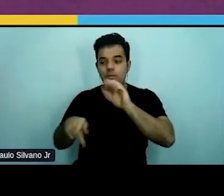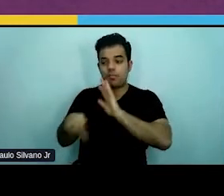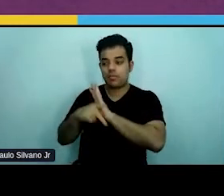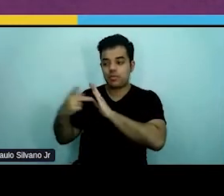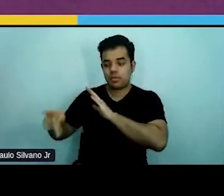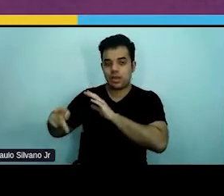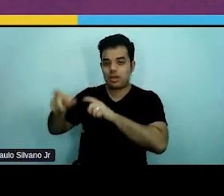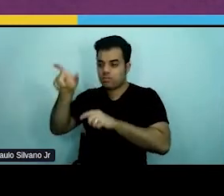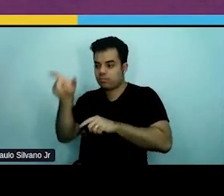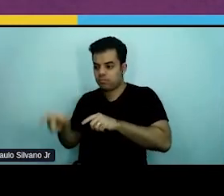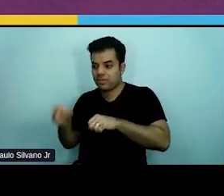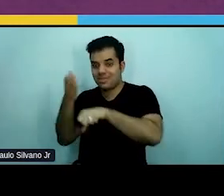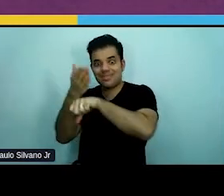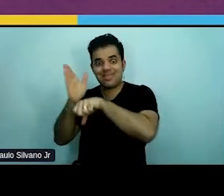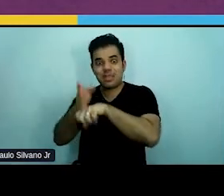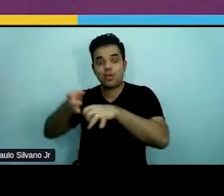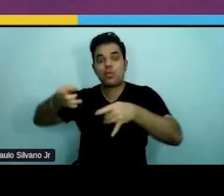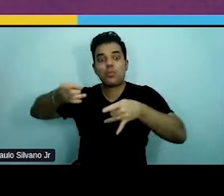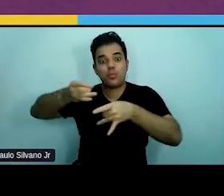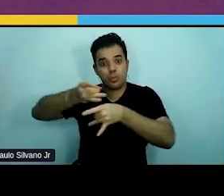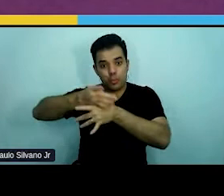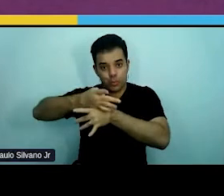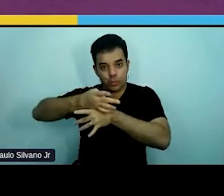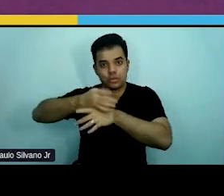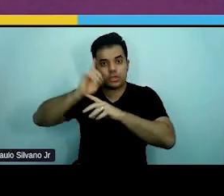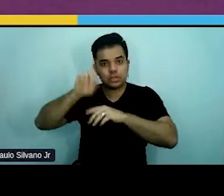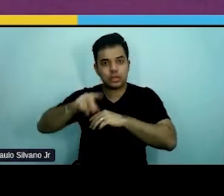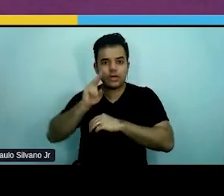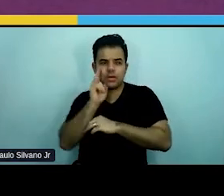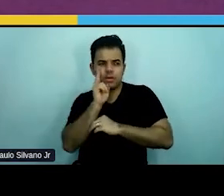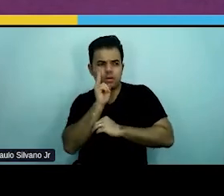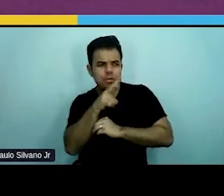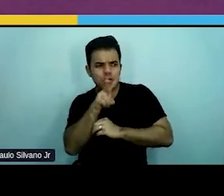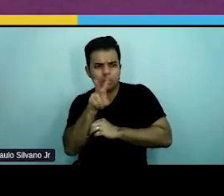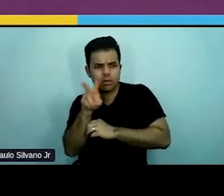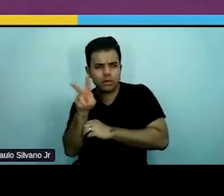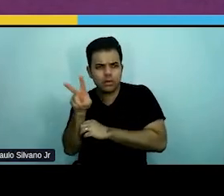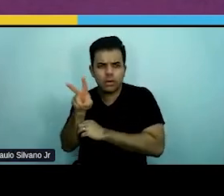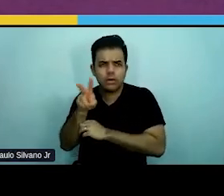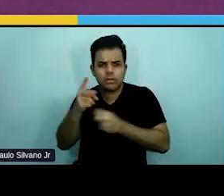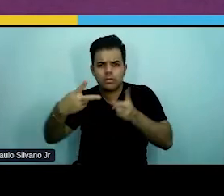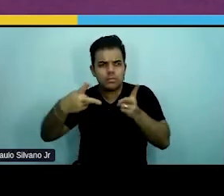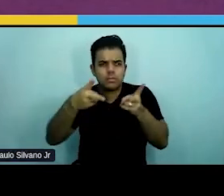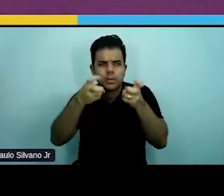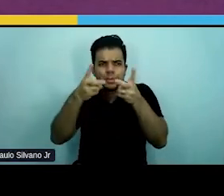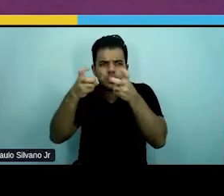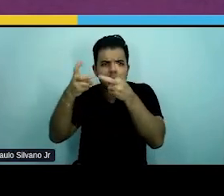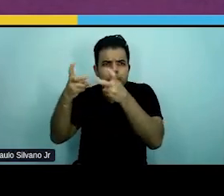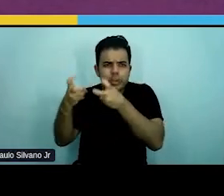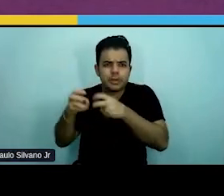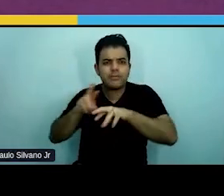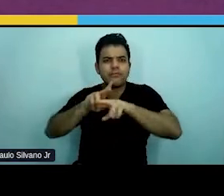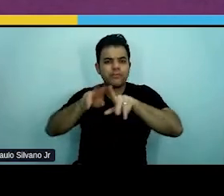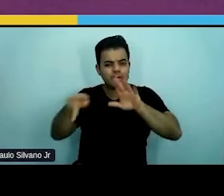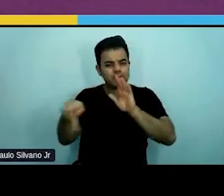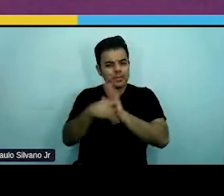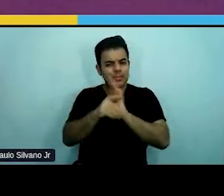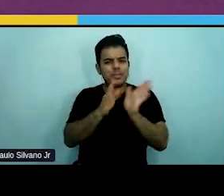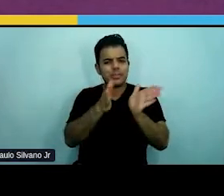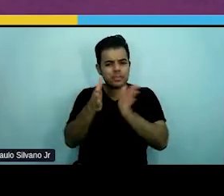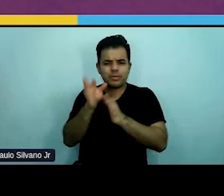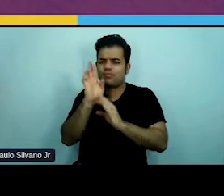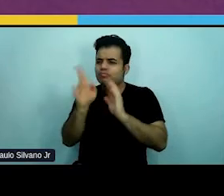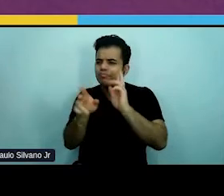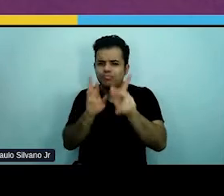máquina, né, treinada, ela teria a capacidade de generalizar o fenômeno compreendido durante o processo